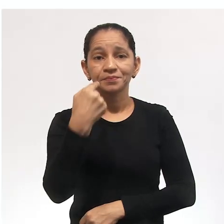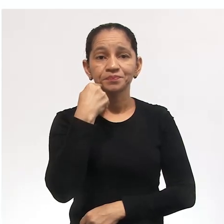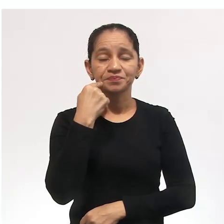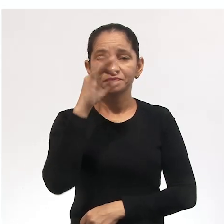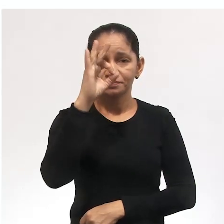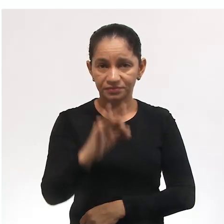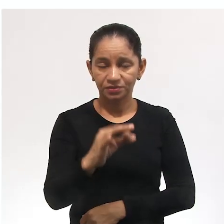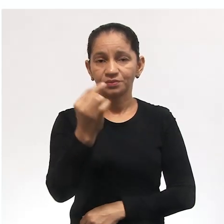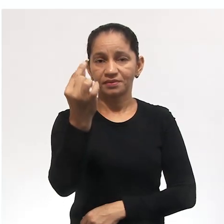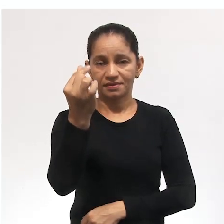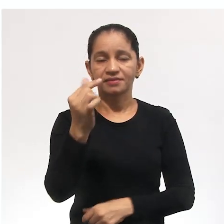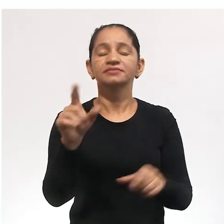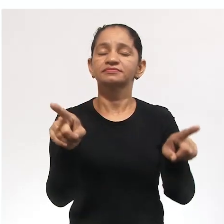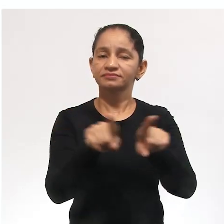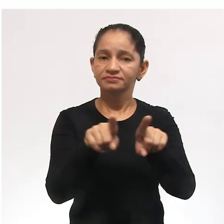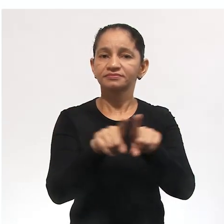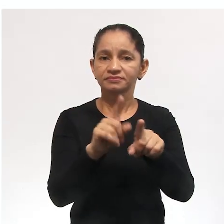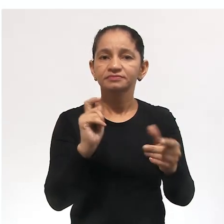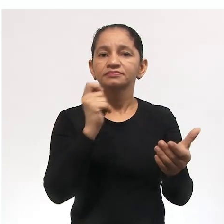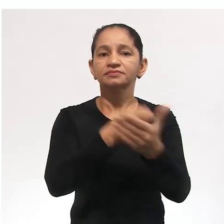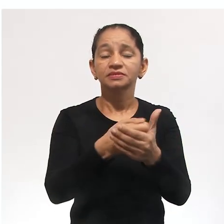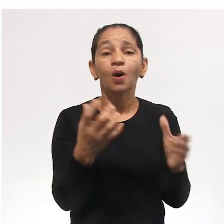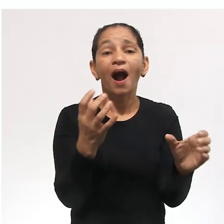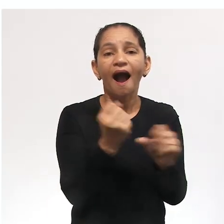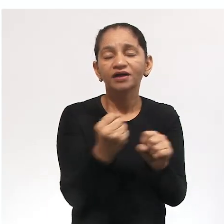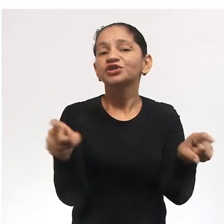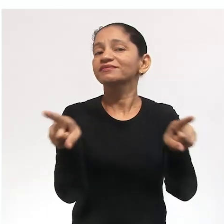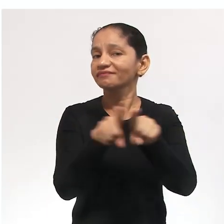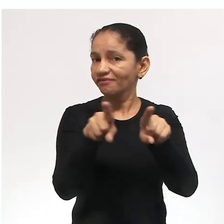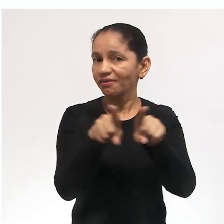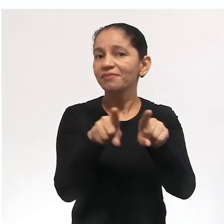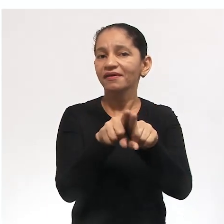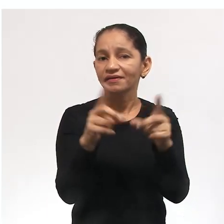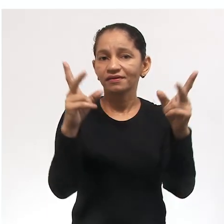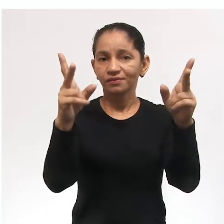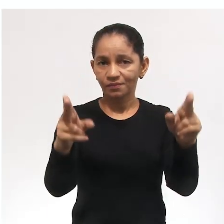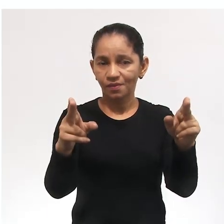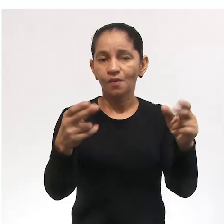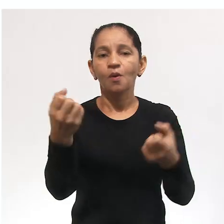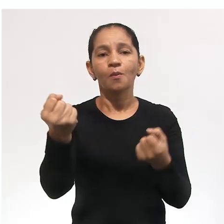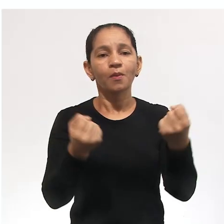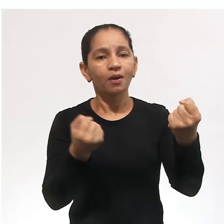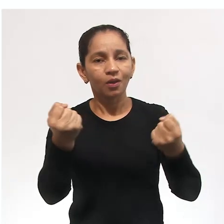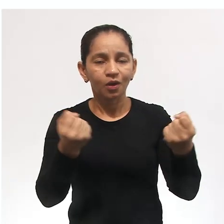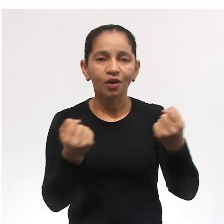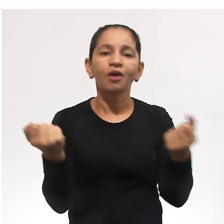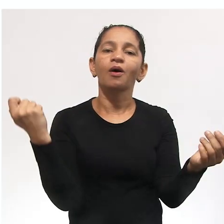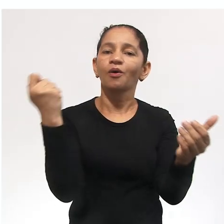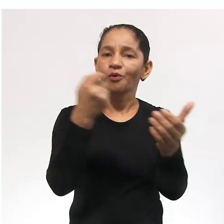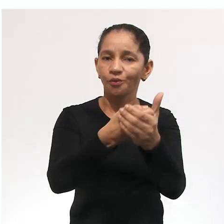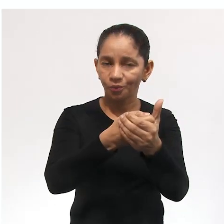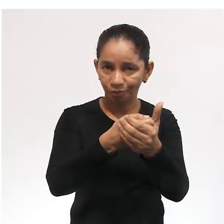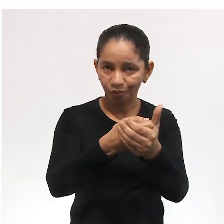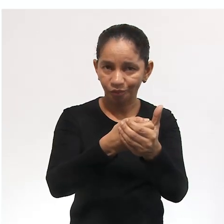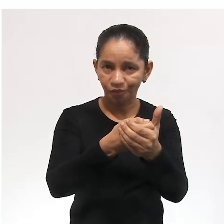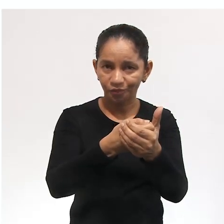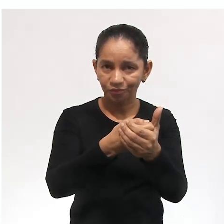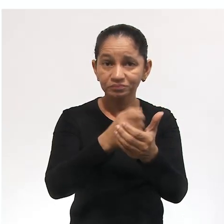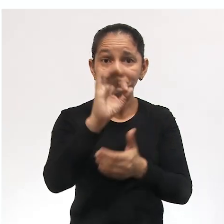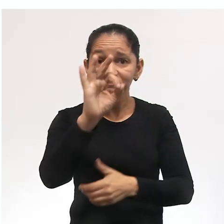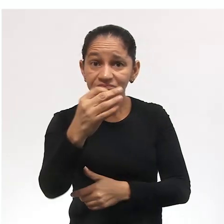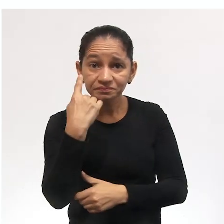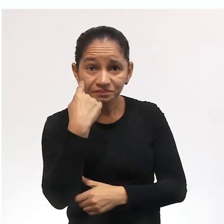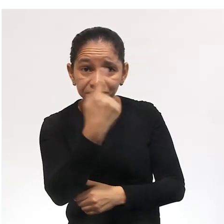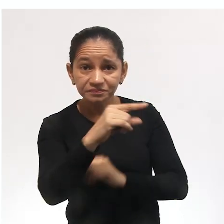com recursos do caixa. Então, esse veículo, aqui, ele foi adquirido, tá aqui, ó, tá aqui embaixo,